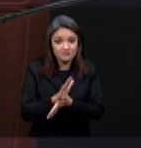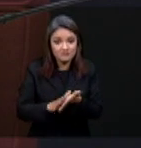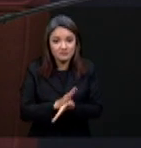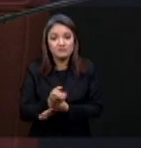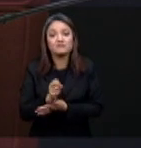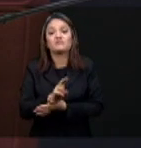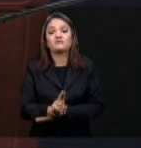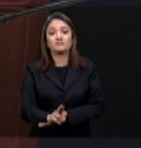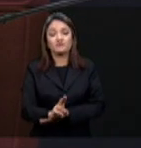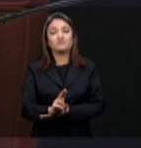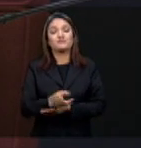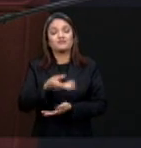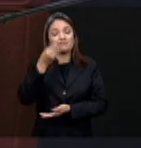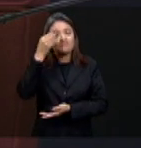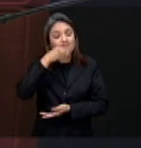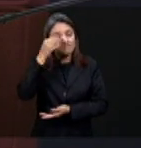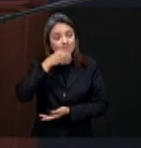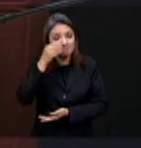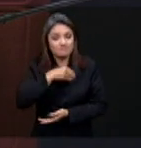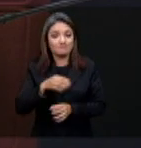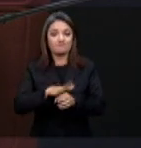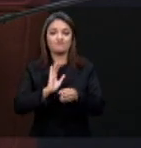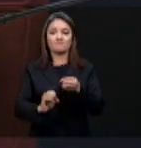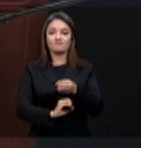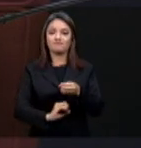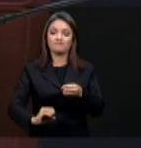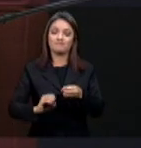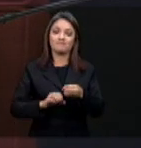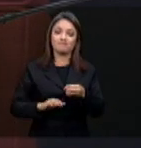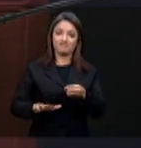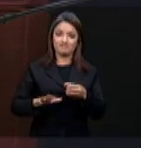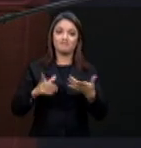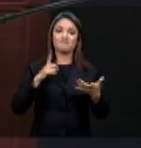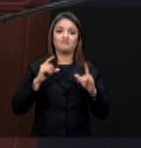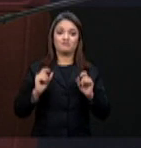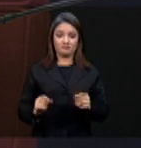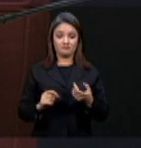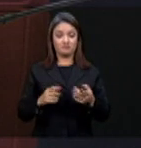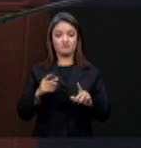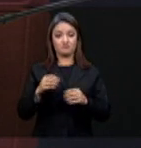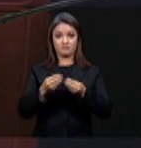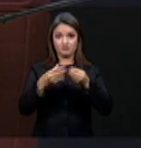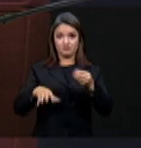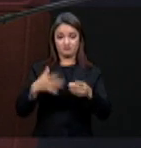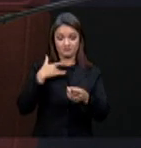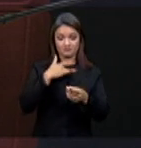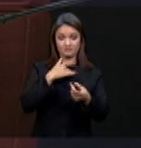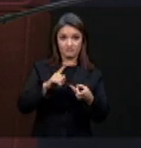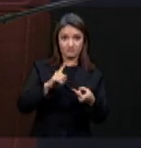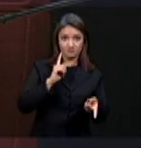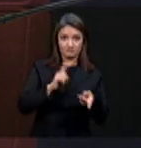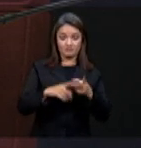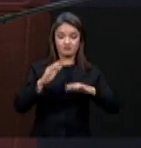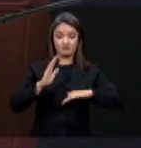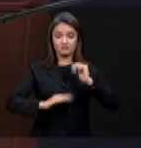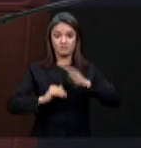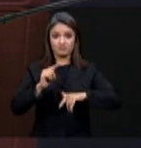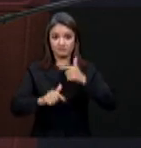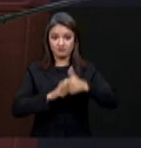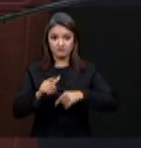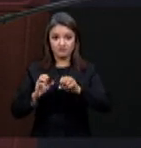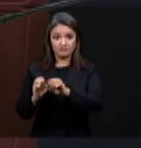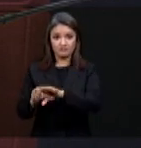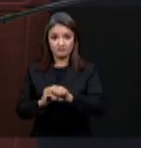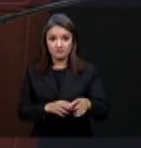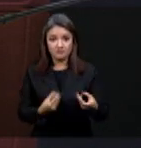precário aos serviços de saneamento estão fortemente afetados o ponto de vista da Saúde produtividade no trabalho no ensino